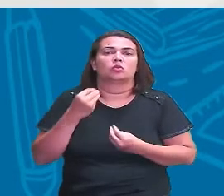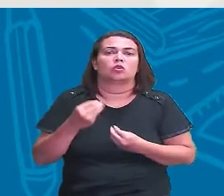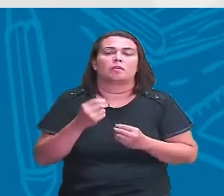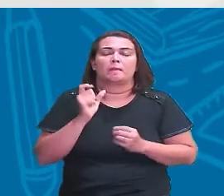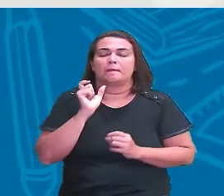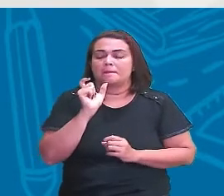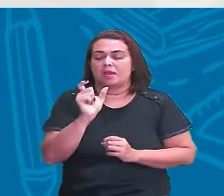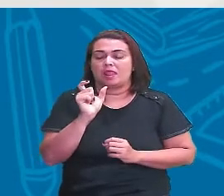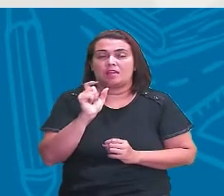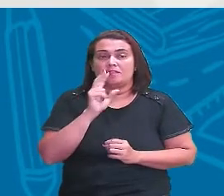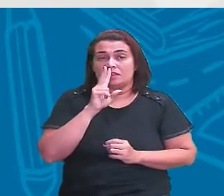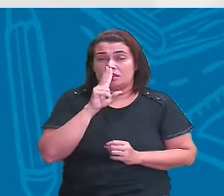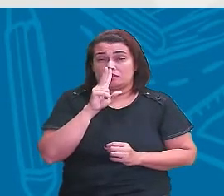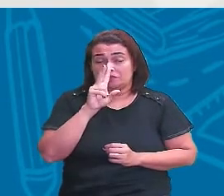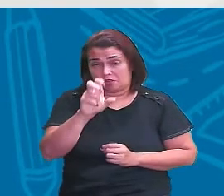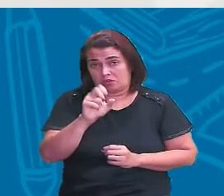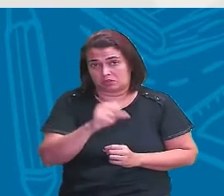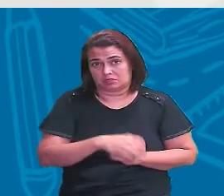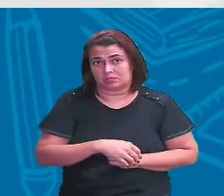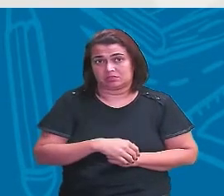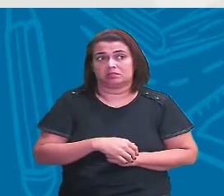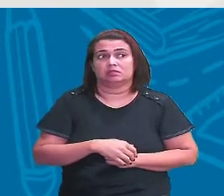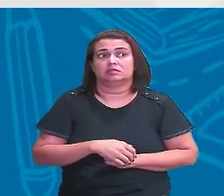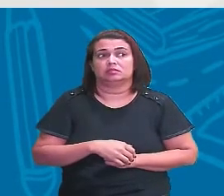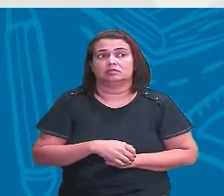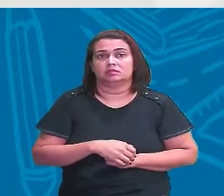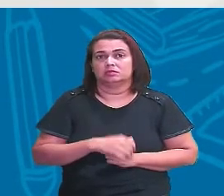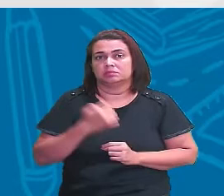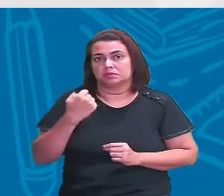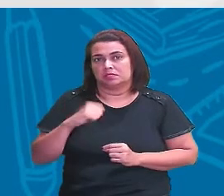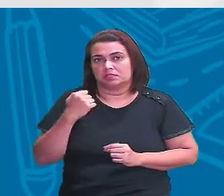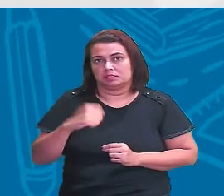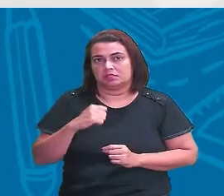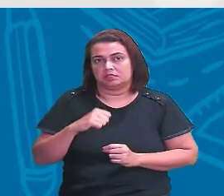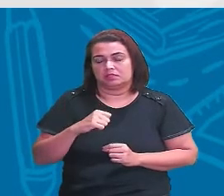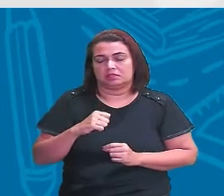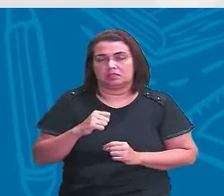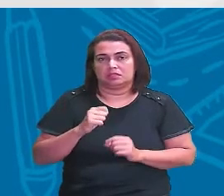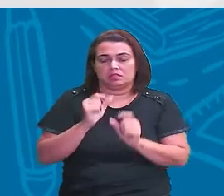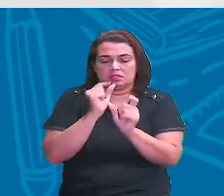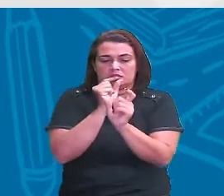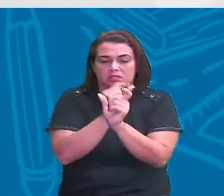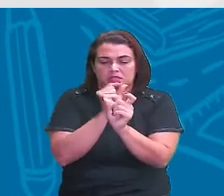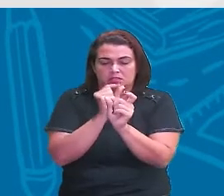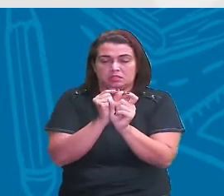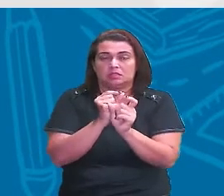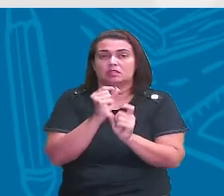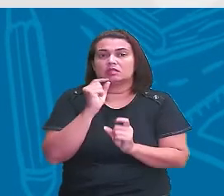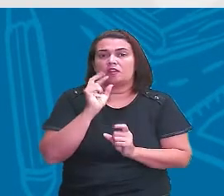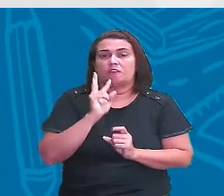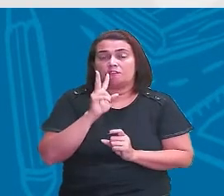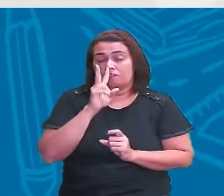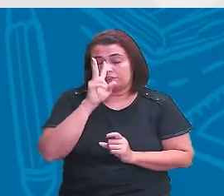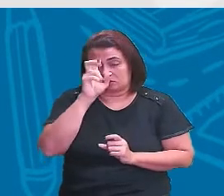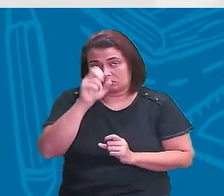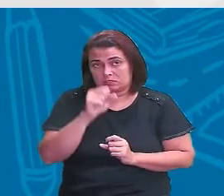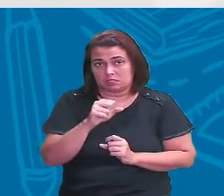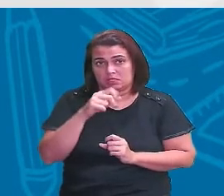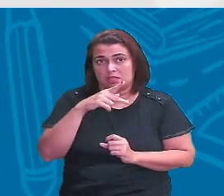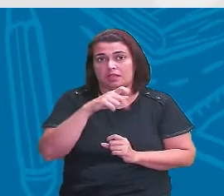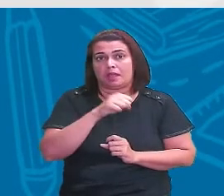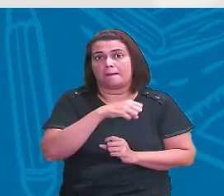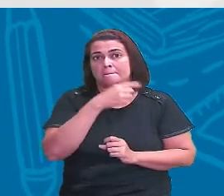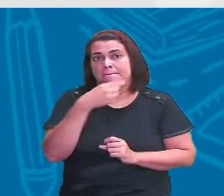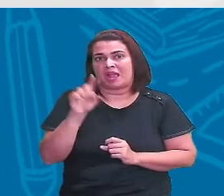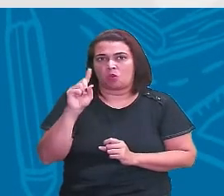que a gente vai falar mais na frente. Tonificar é dar força àquela sílaba, tá? Então, temos aqui pão,